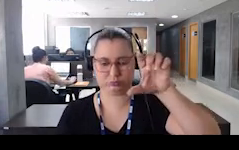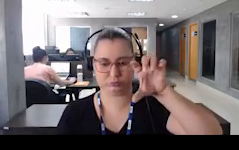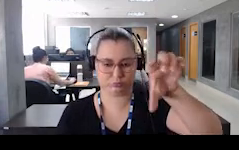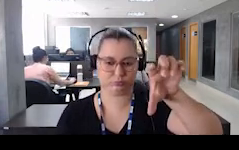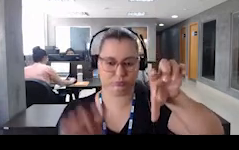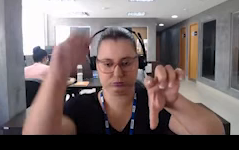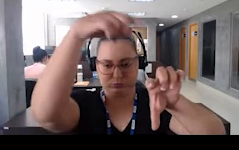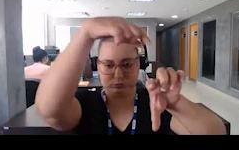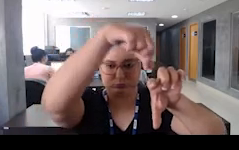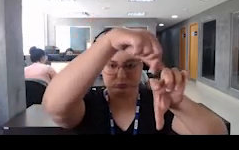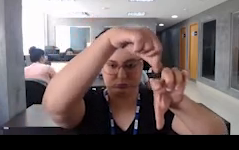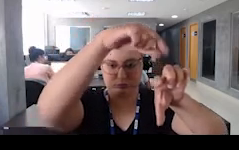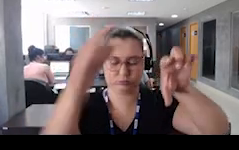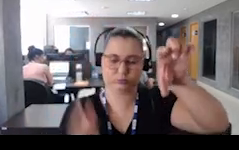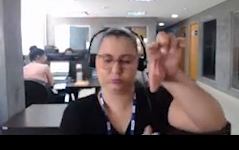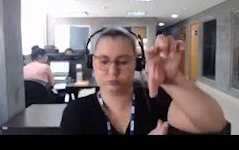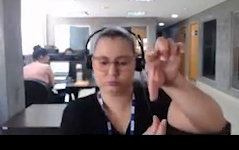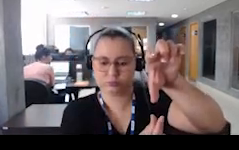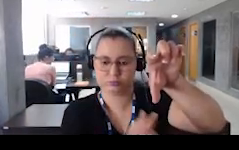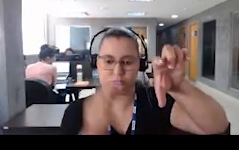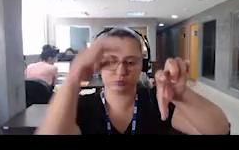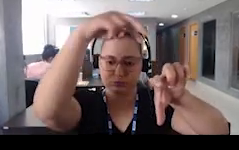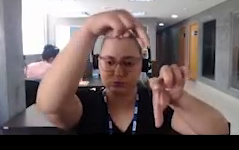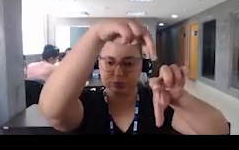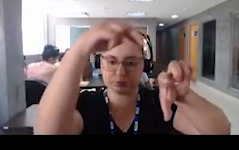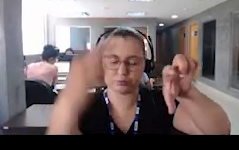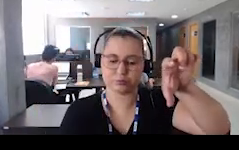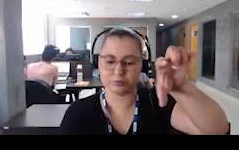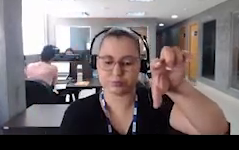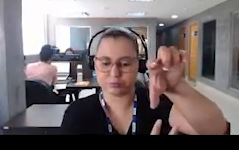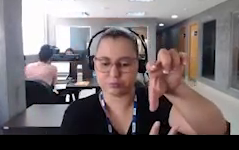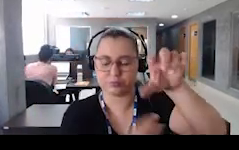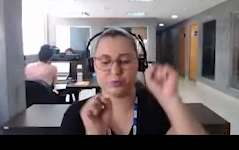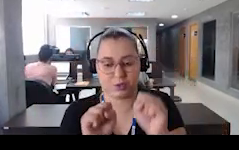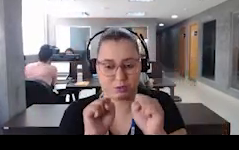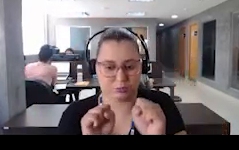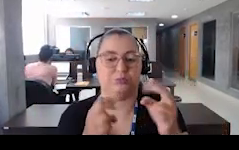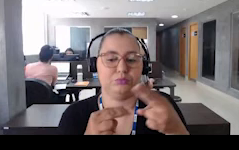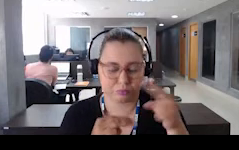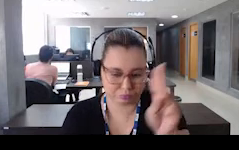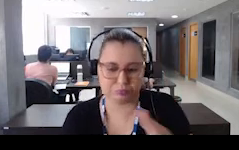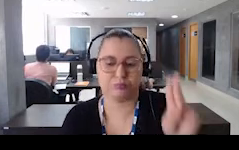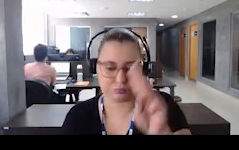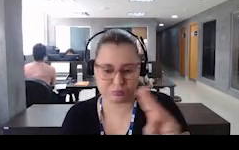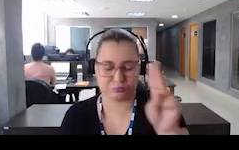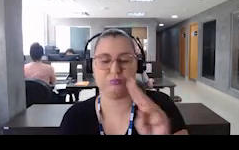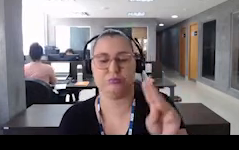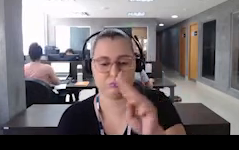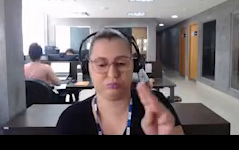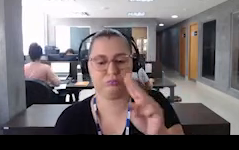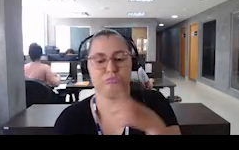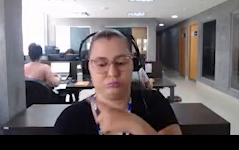de 20 ampere, ele faz o quê? Ele poderia ser utilizado, sim.